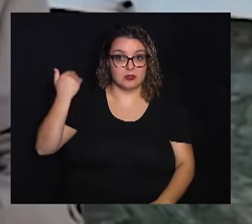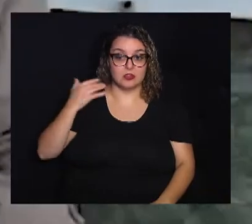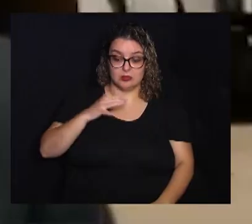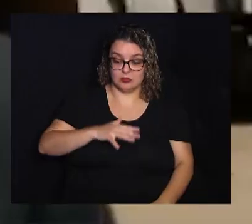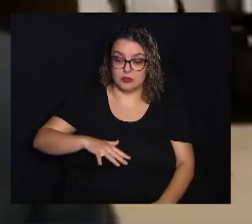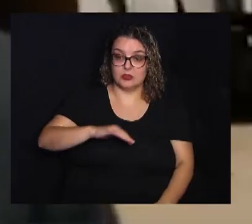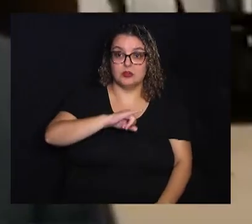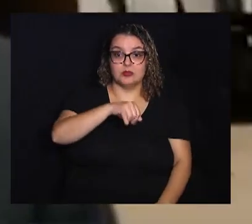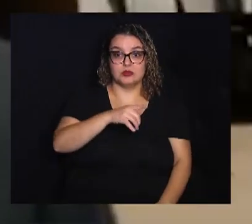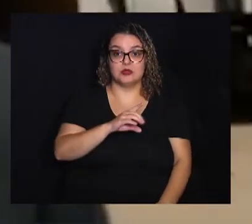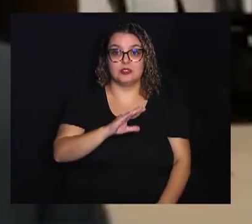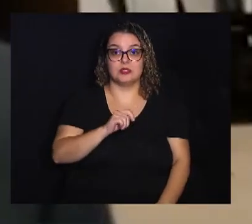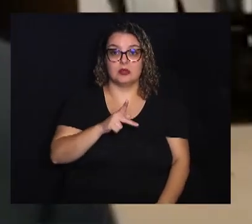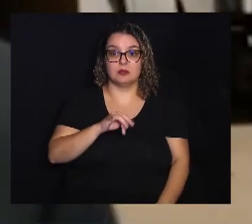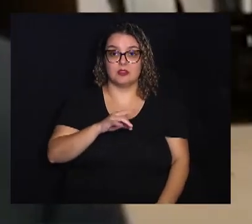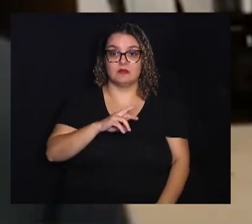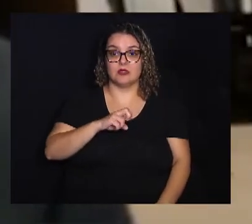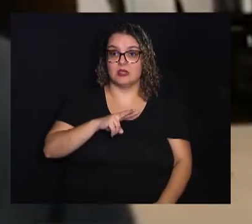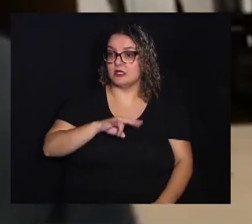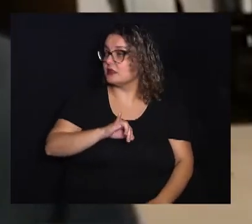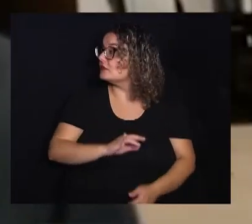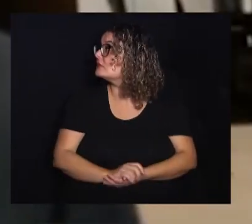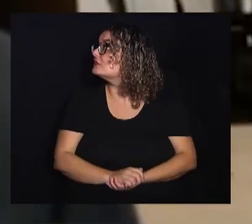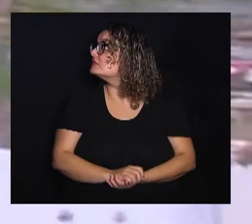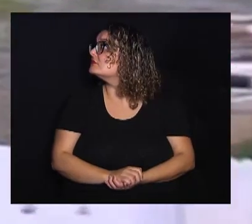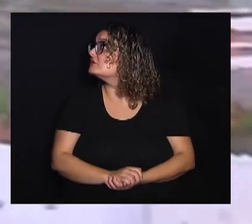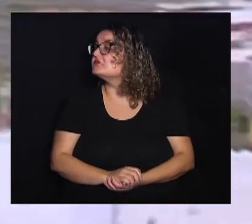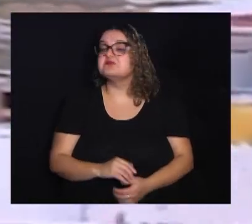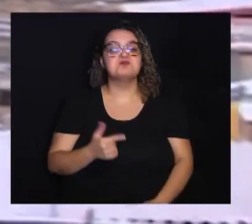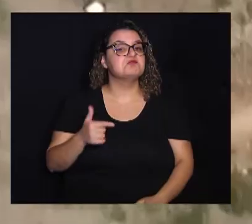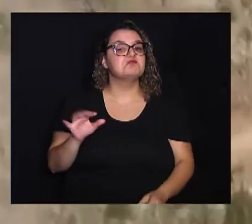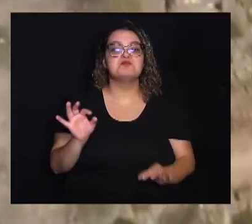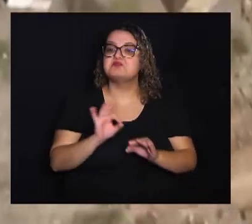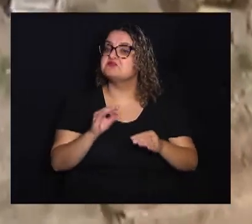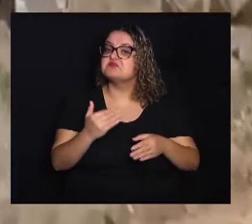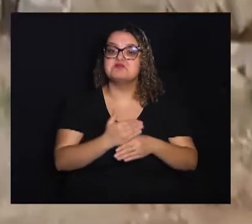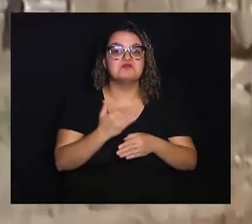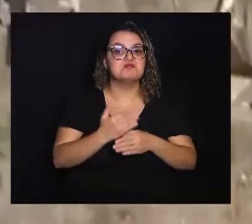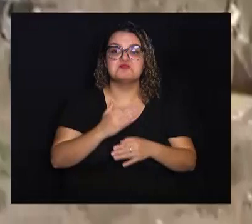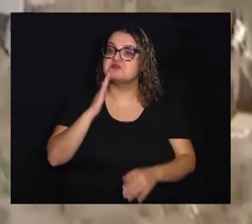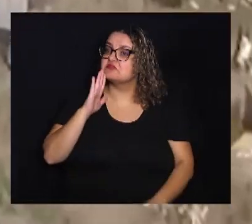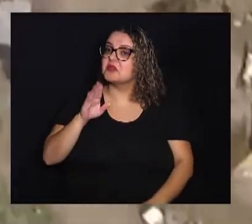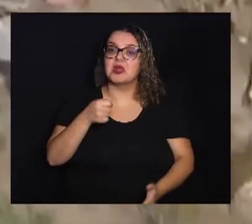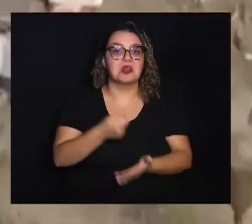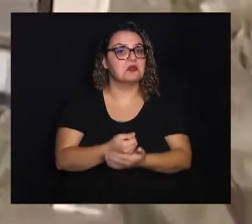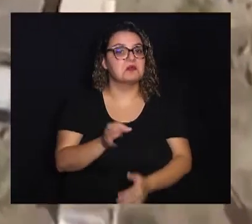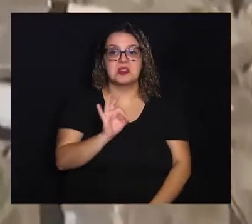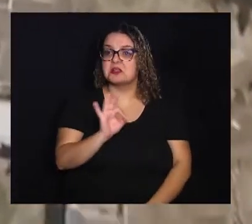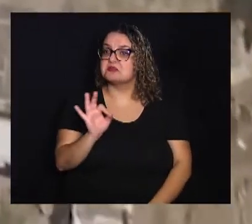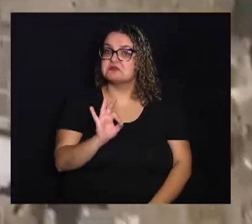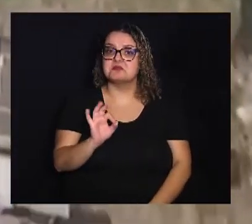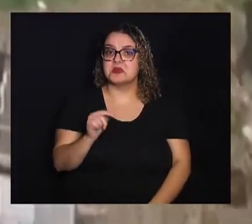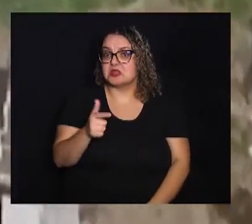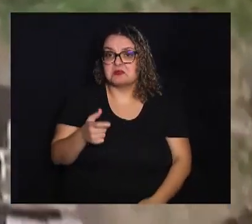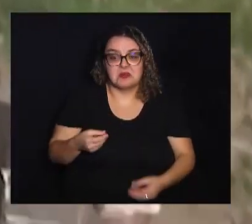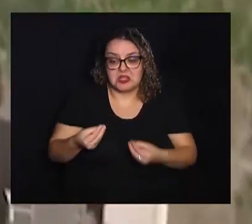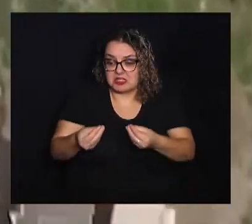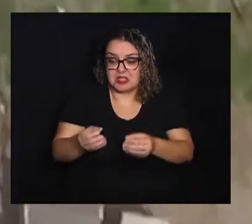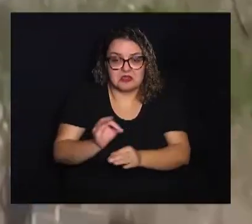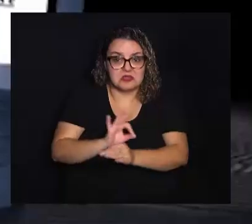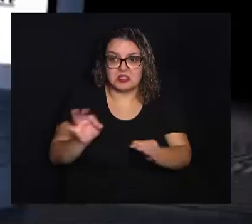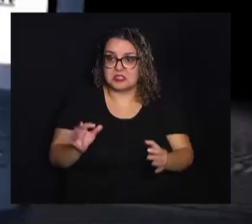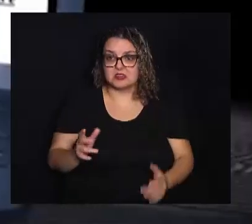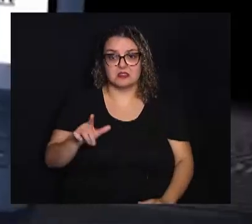Jardim Capivari. E até hoje não há nenhum empreendimento naquele local e a promessa não foi cumprida e nem outra garantia veio